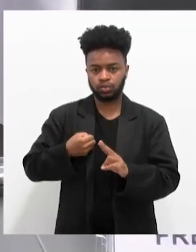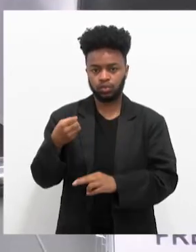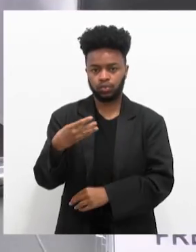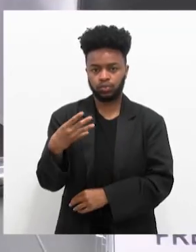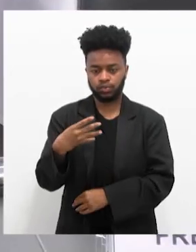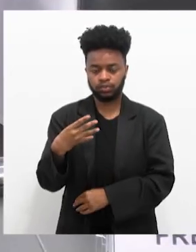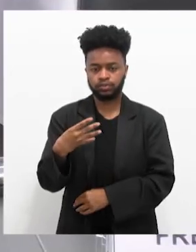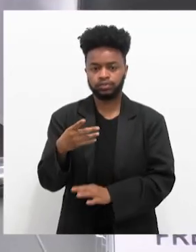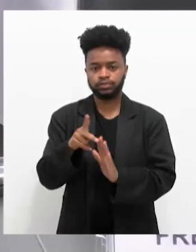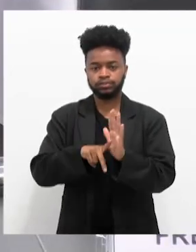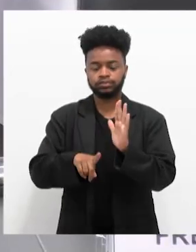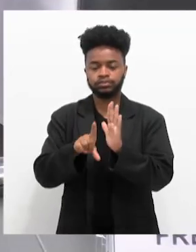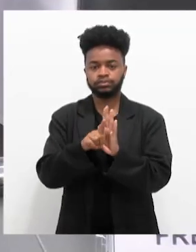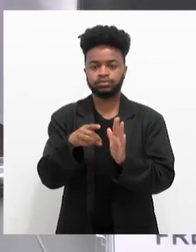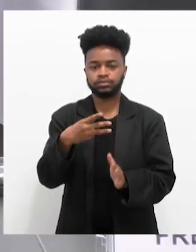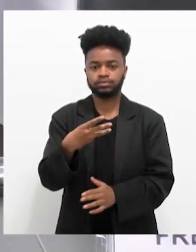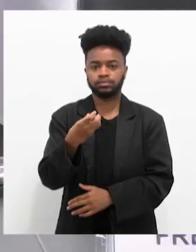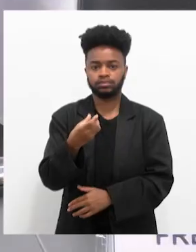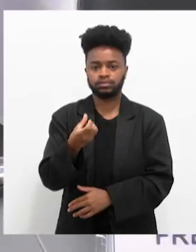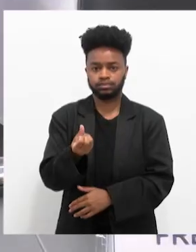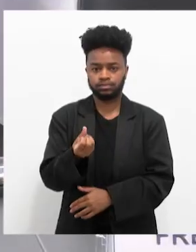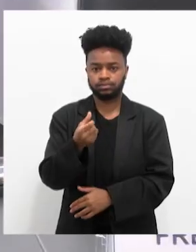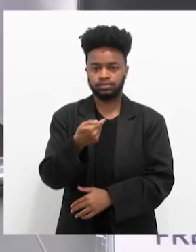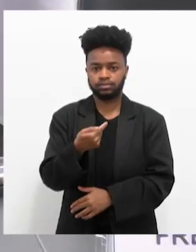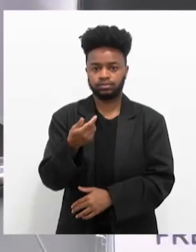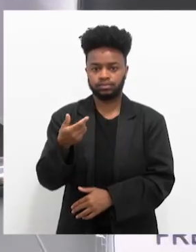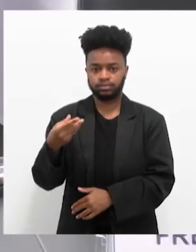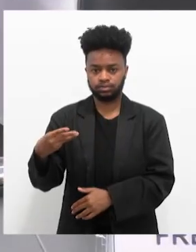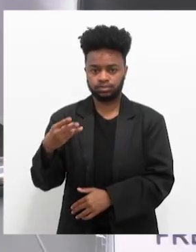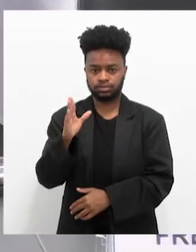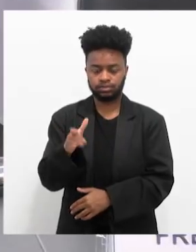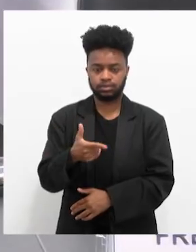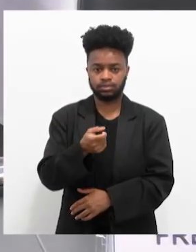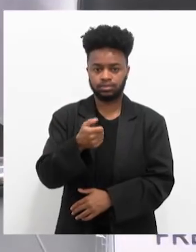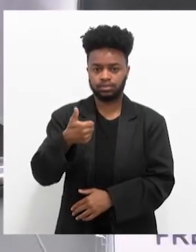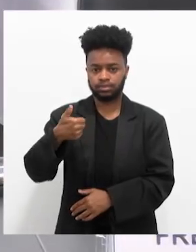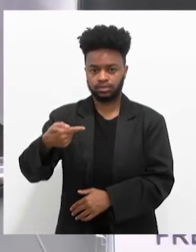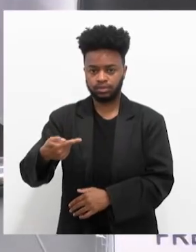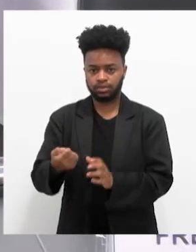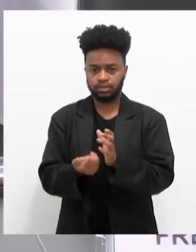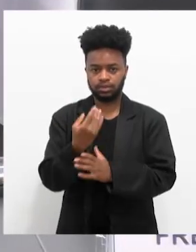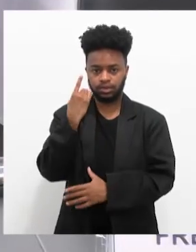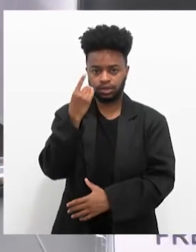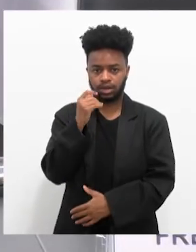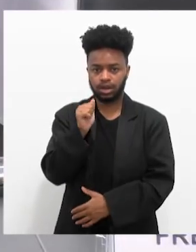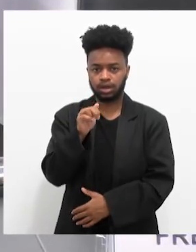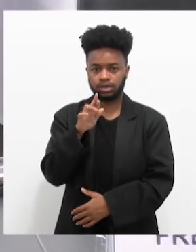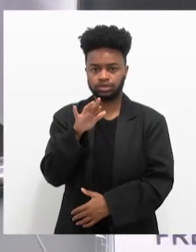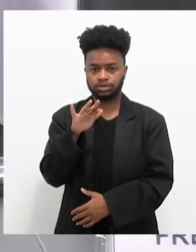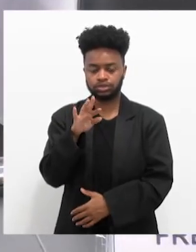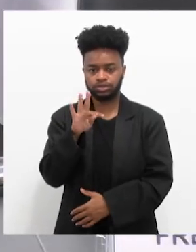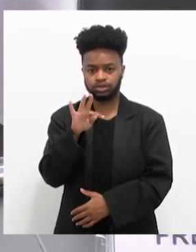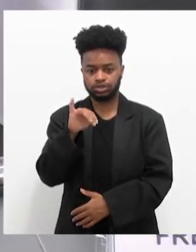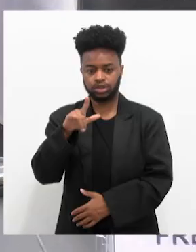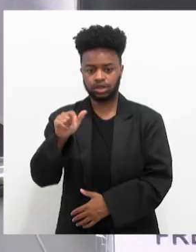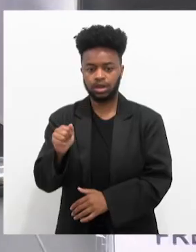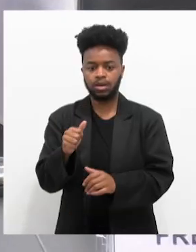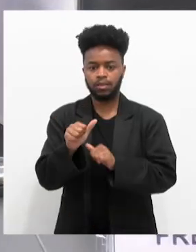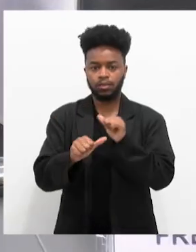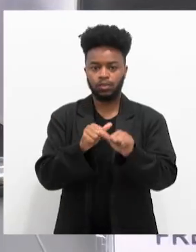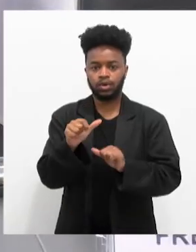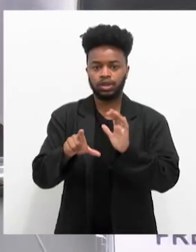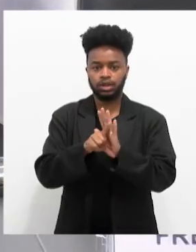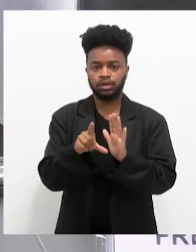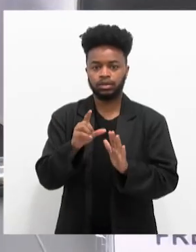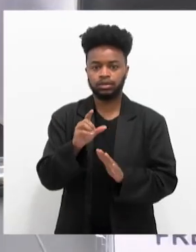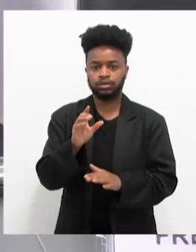item 4 é o projeto de lei 3673 de 2017, de autoria do deputado Átila Nunes, que altera a lei 3.692, de 26 de outubro de